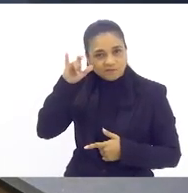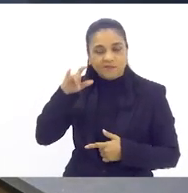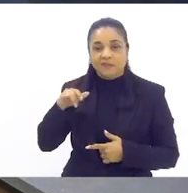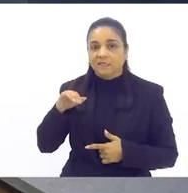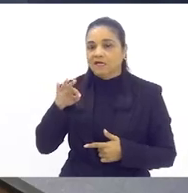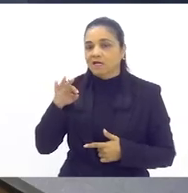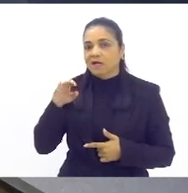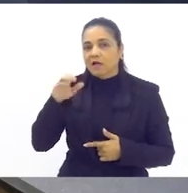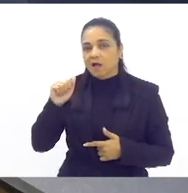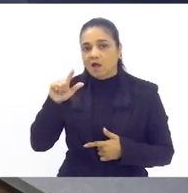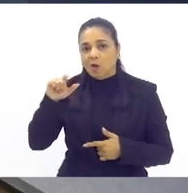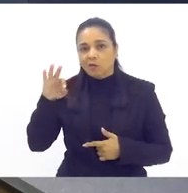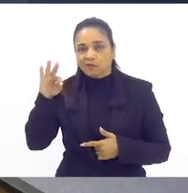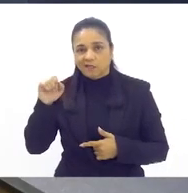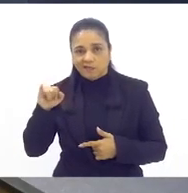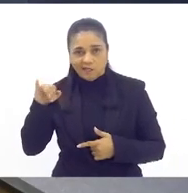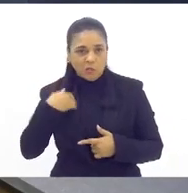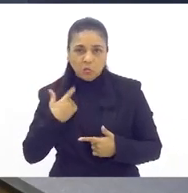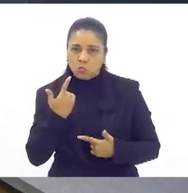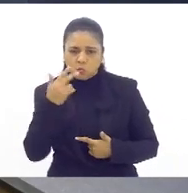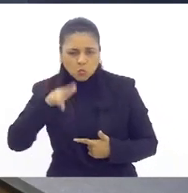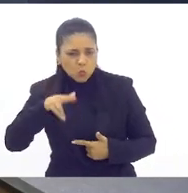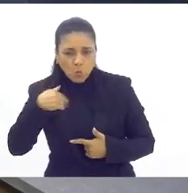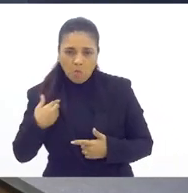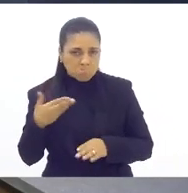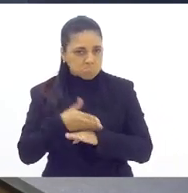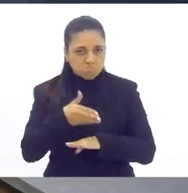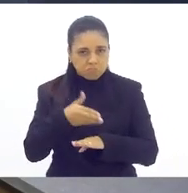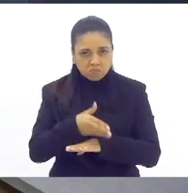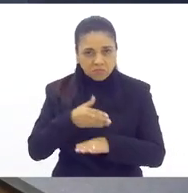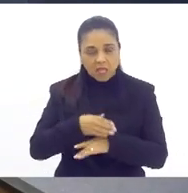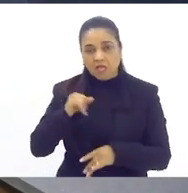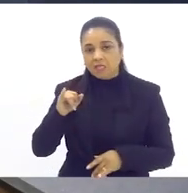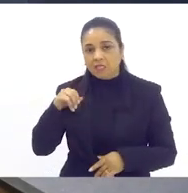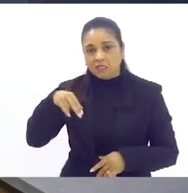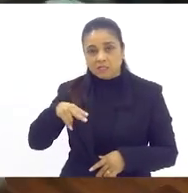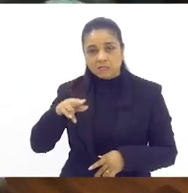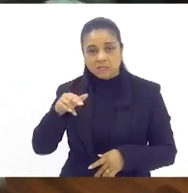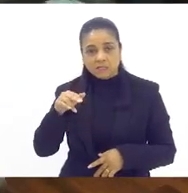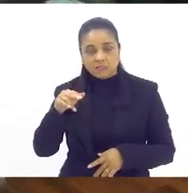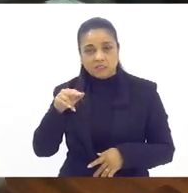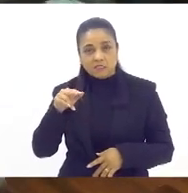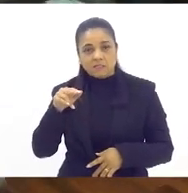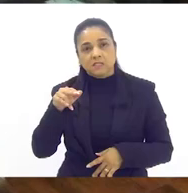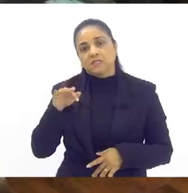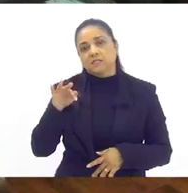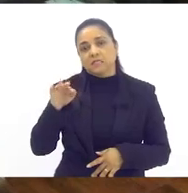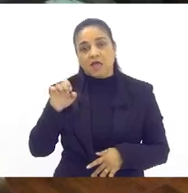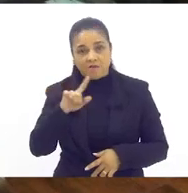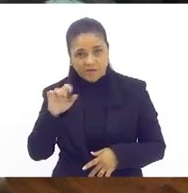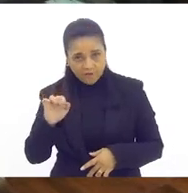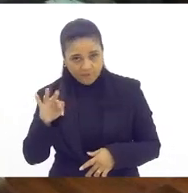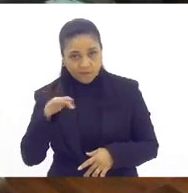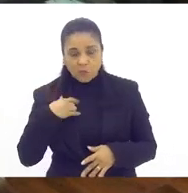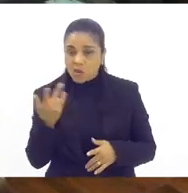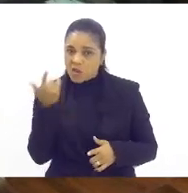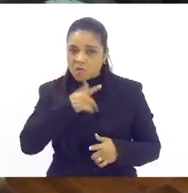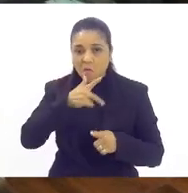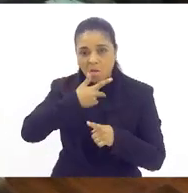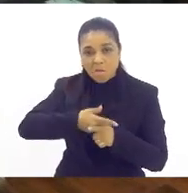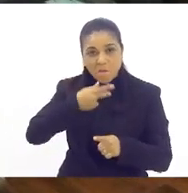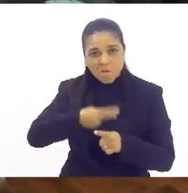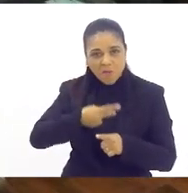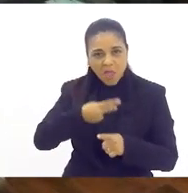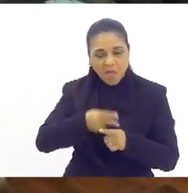nunca nem pensei em participar pessoalmente da izef mas ganhar um prêmio foi demais ganhamos o prêmio dado